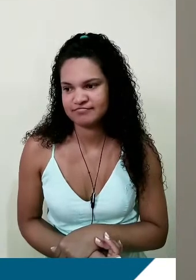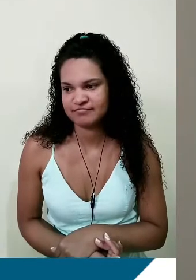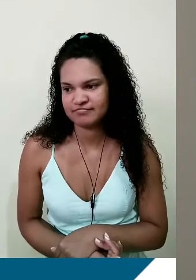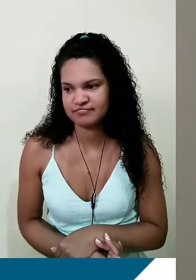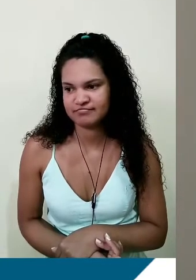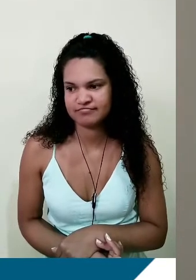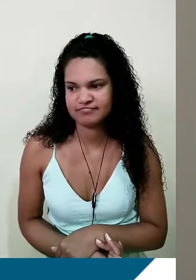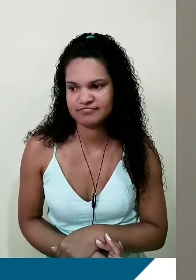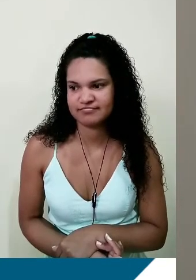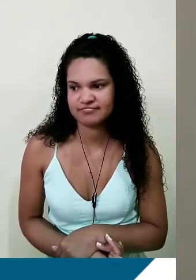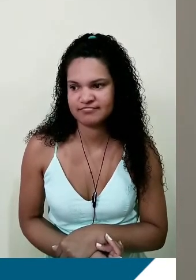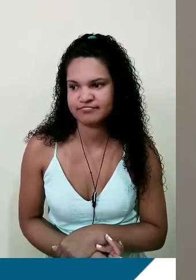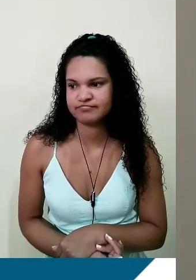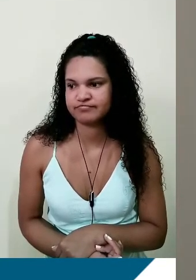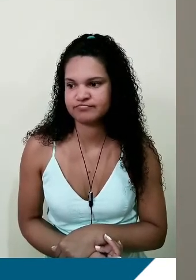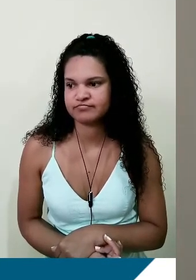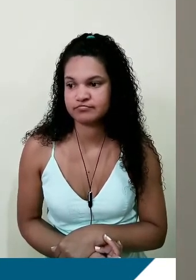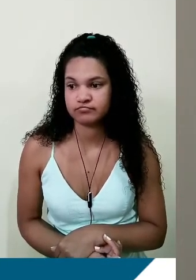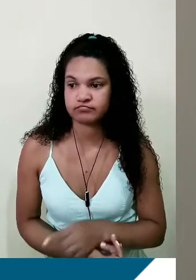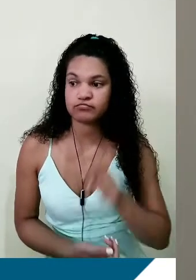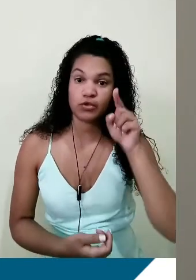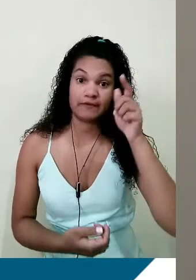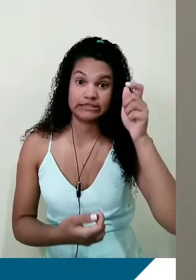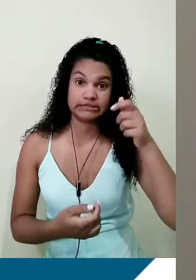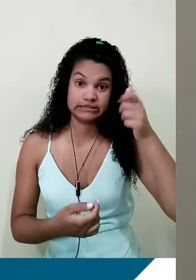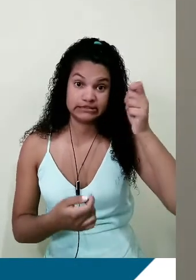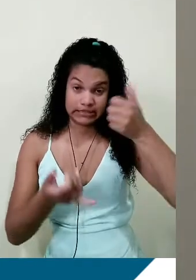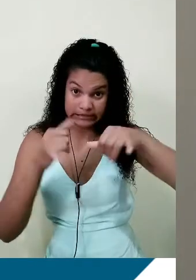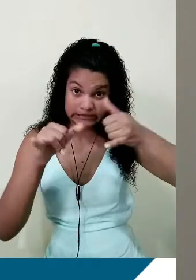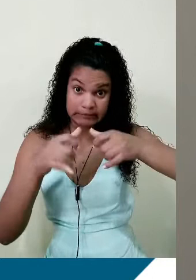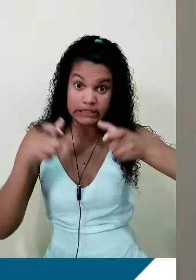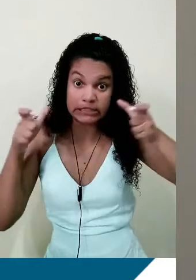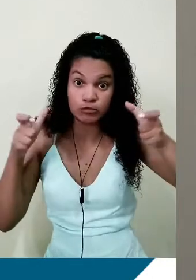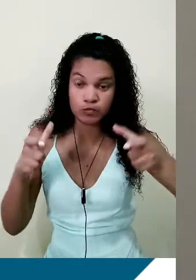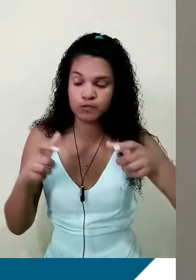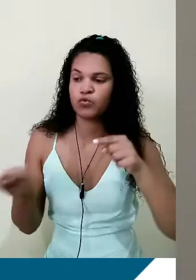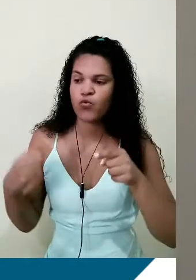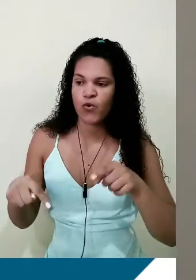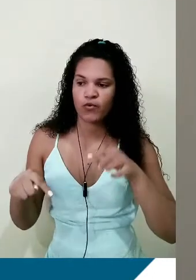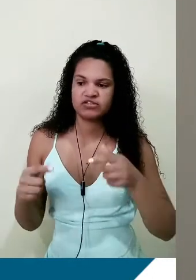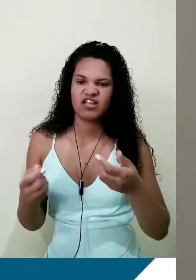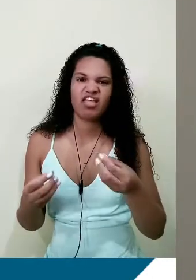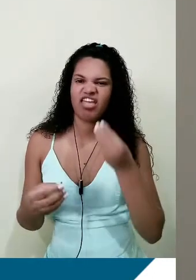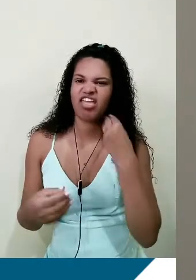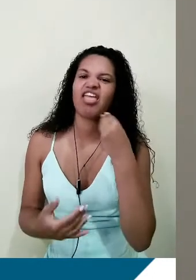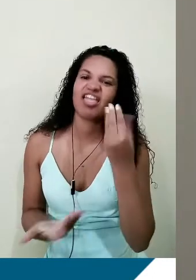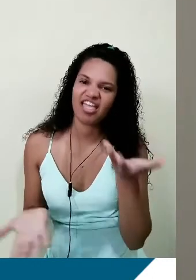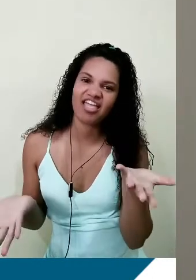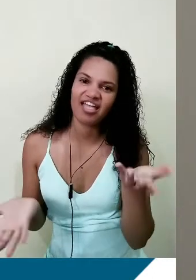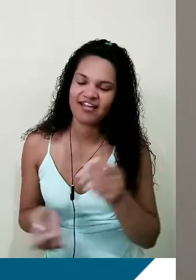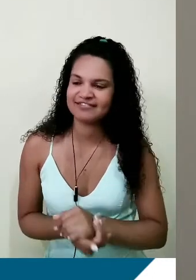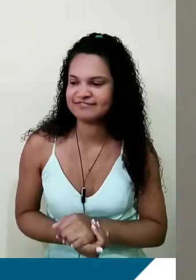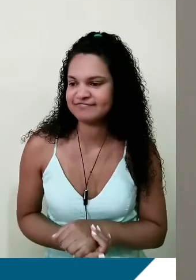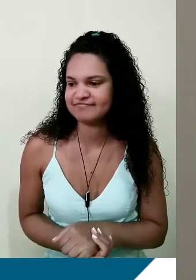A equação quimicão e a equação Q-mole. Com essas duas equações, a gente consegue fazer a equação